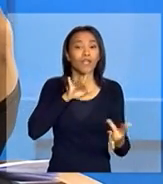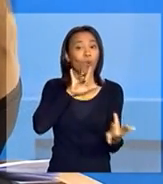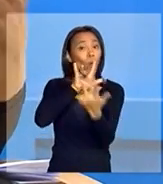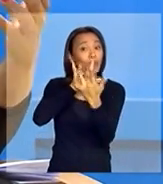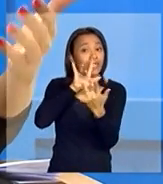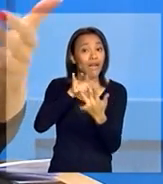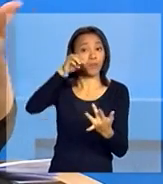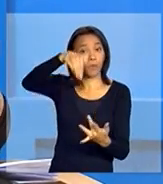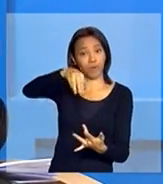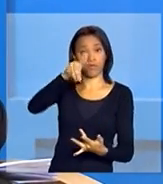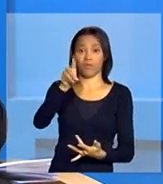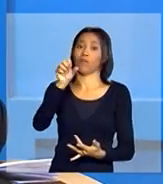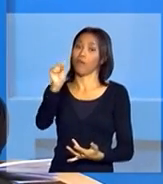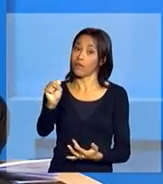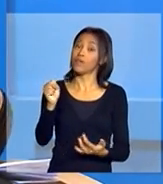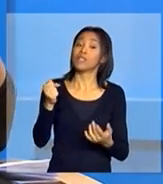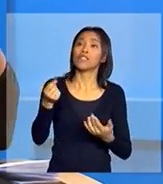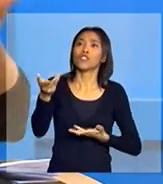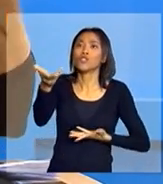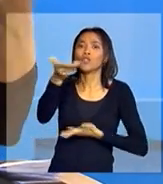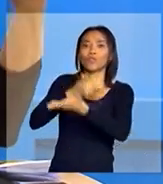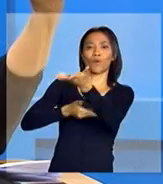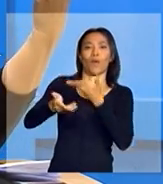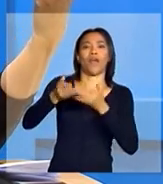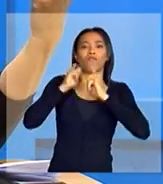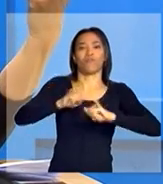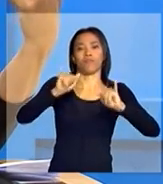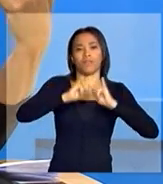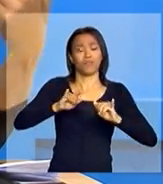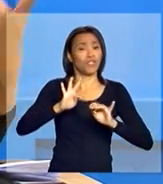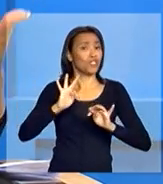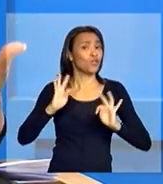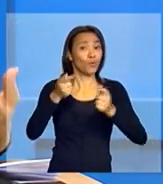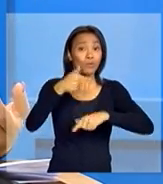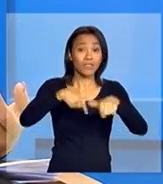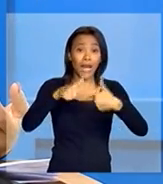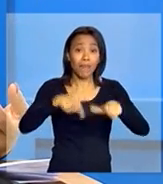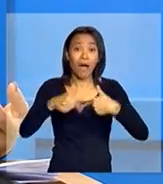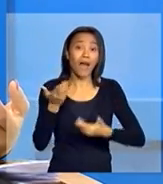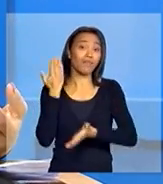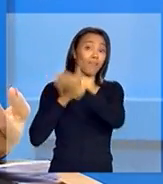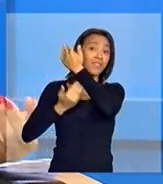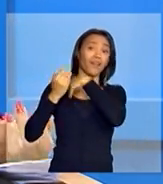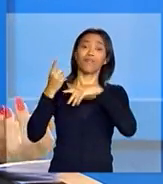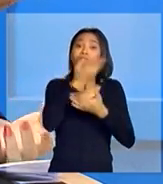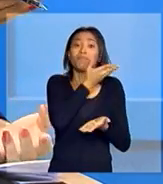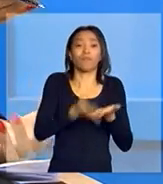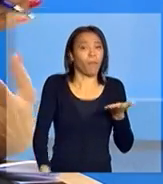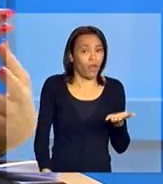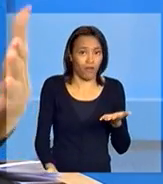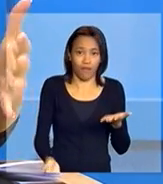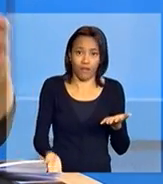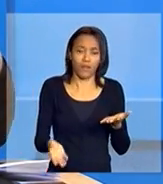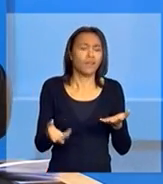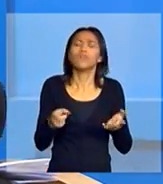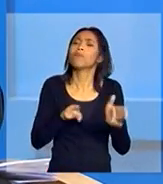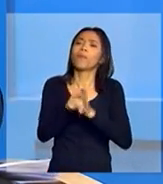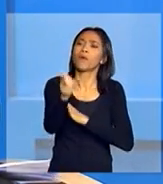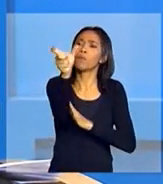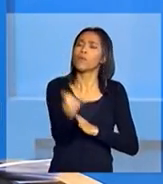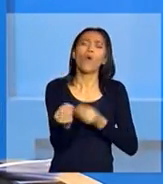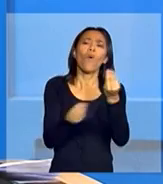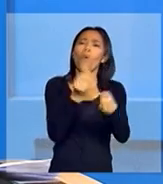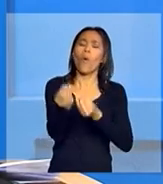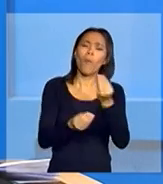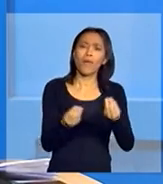ministério para que você possa trocar informação e que todo o trabalho anterior que foi feito não seja perdido e é Frederic como é que por exemplo esse